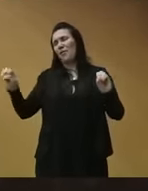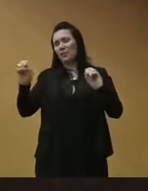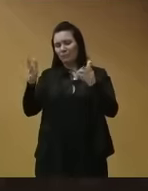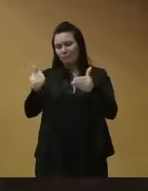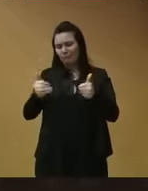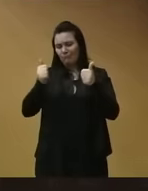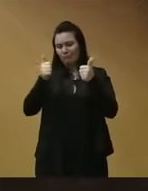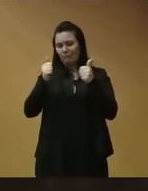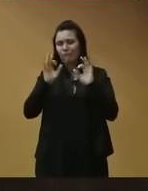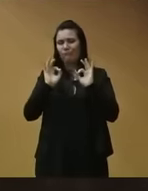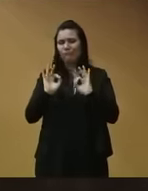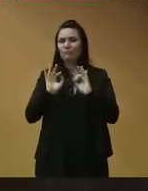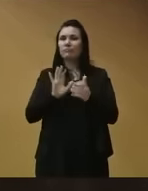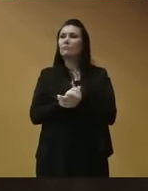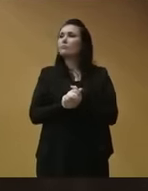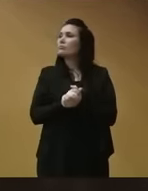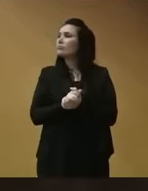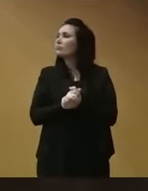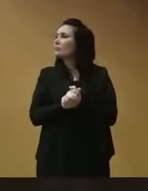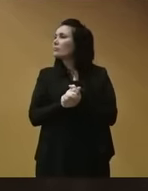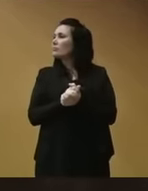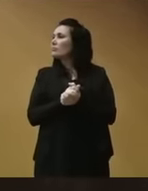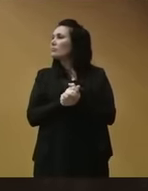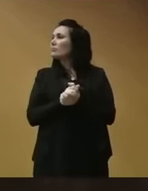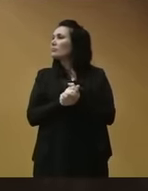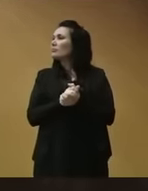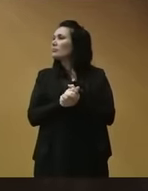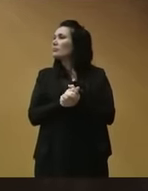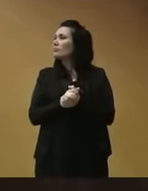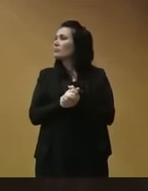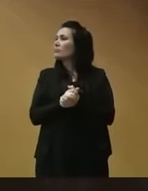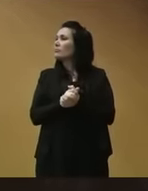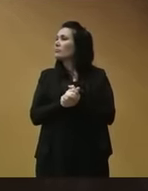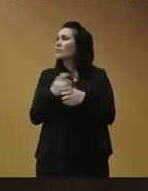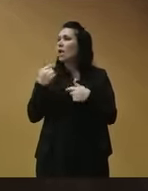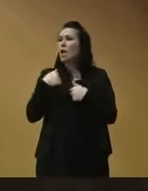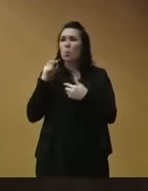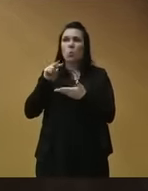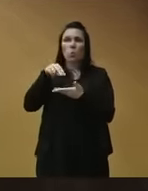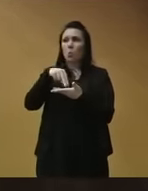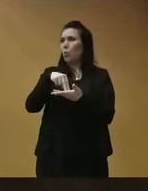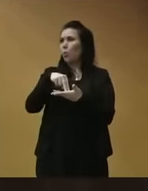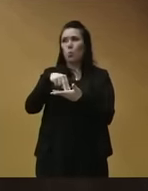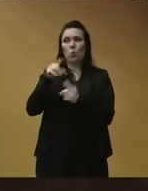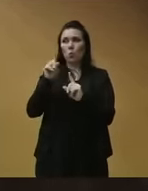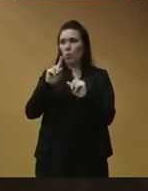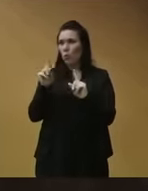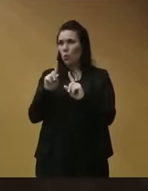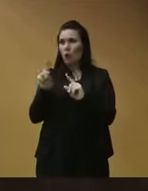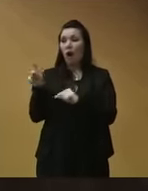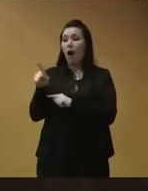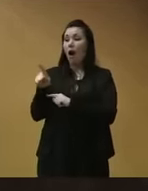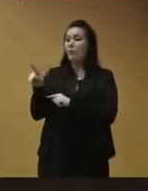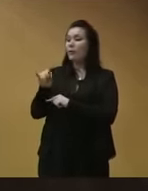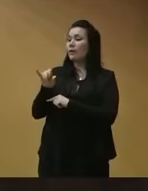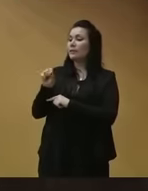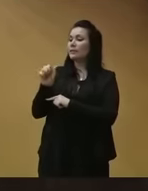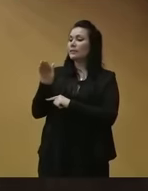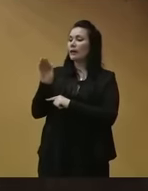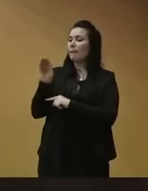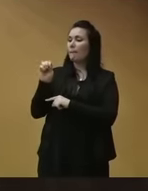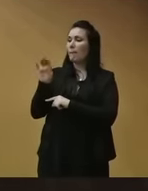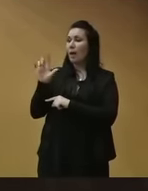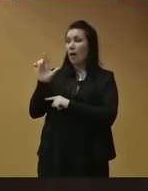Bom, eu vou começar dizendo que eu não estava escalado para a cerimônia de hoje, a professora Isabela, nossa reitora, estaria aqui, ela